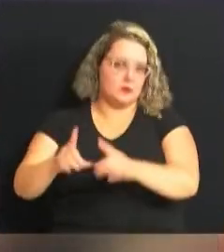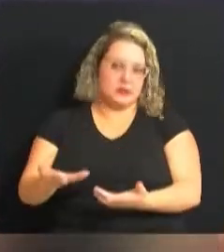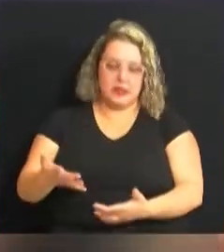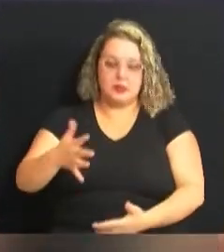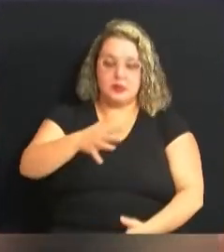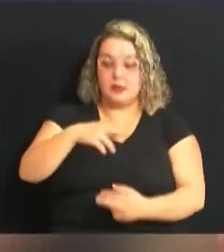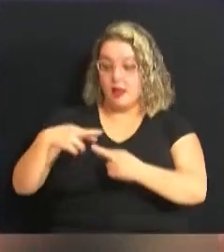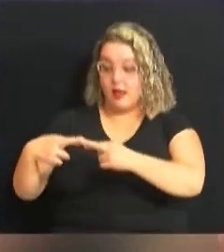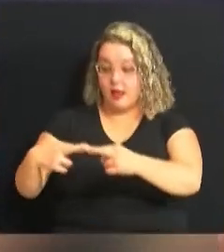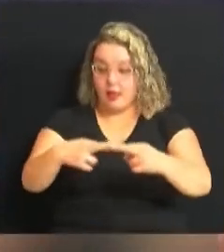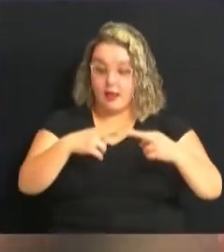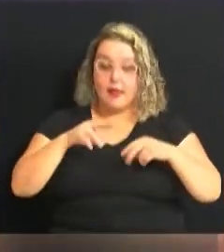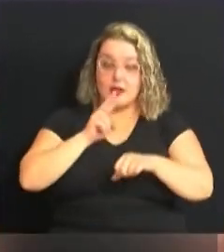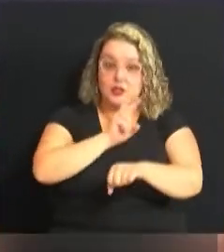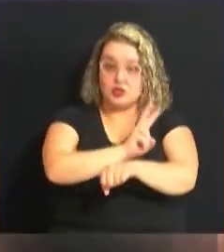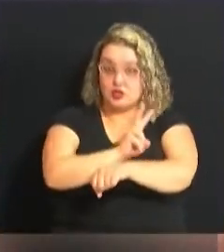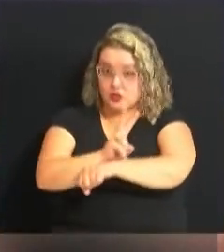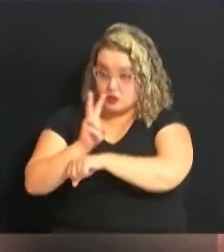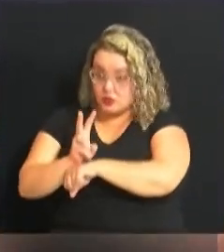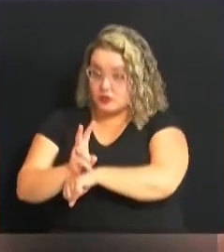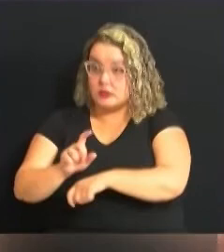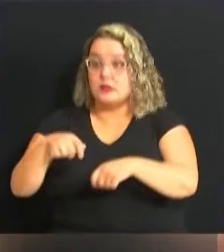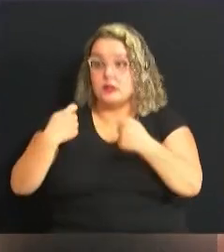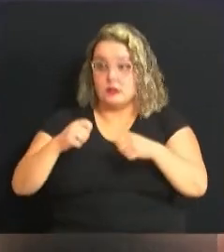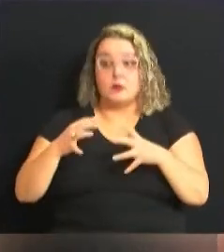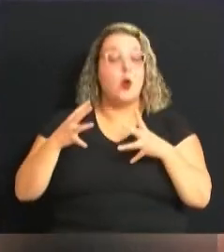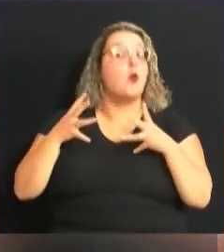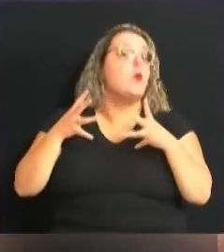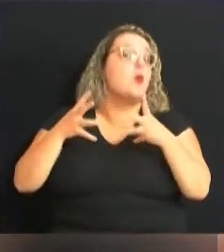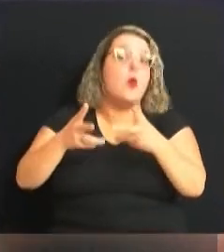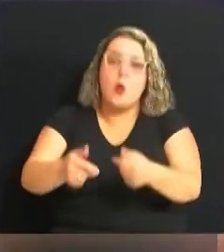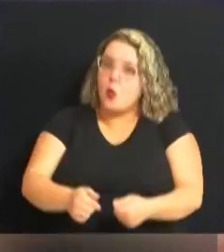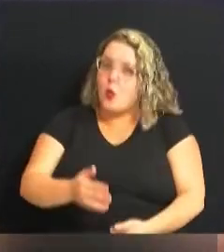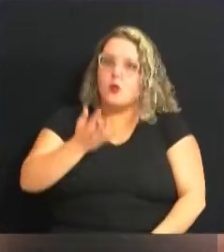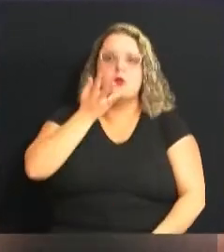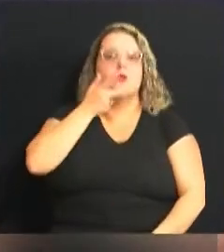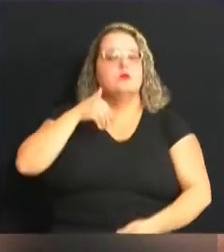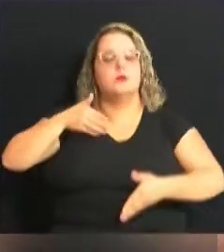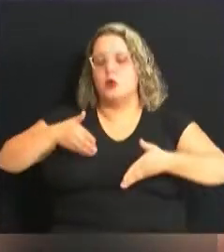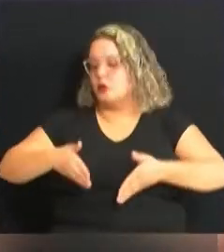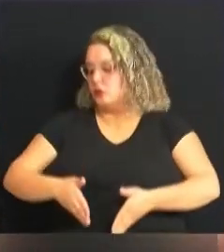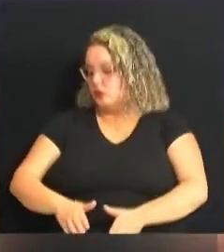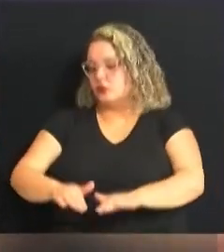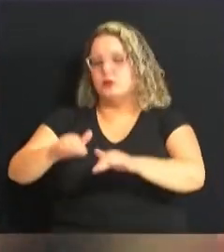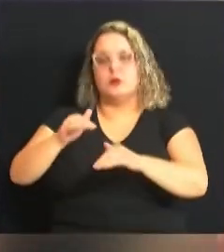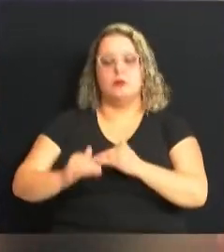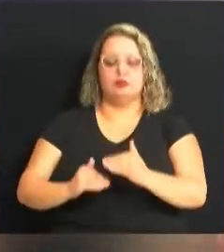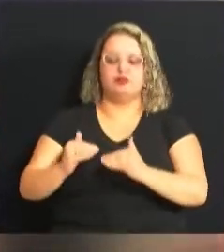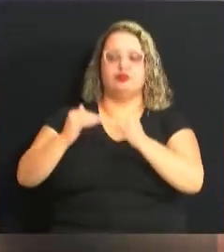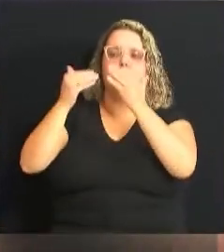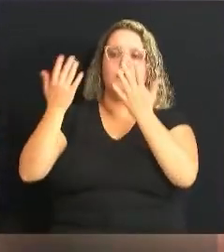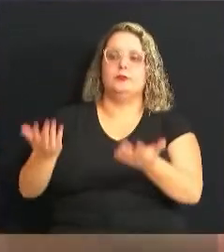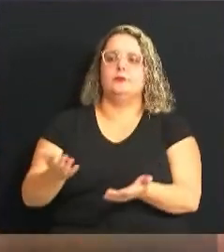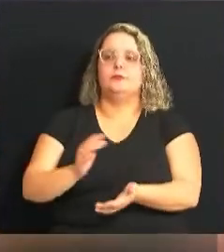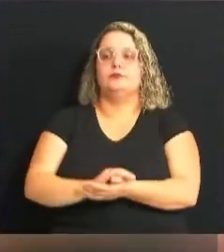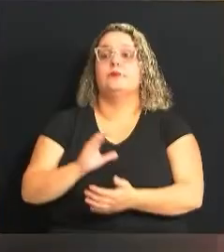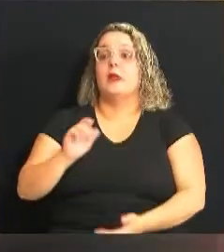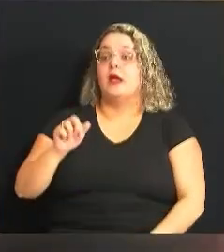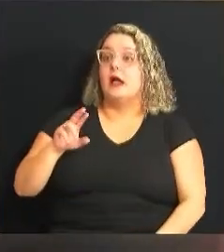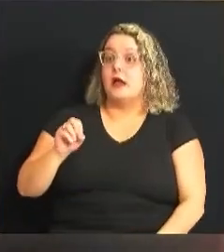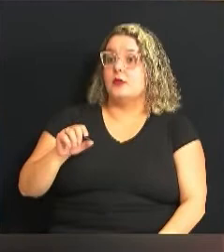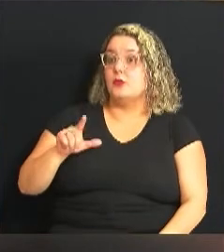de cuidados que é necessário ter com toda criança, do nascer ao seu